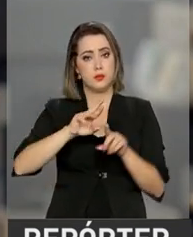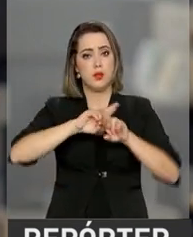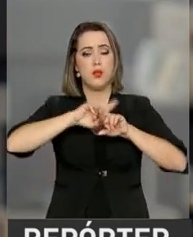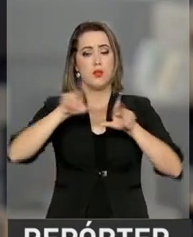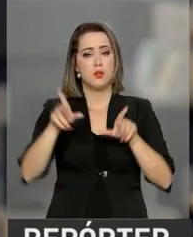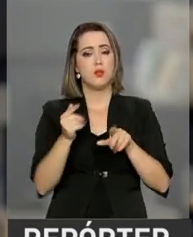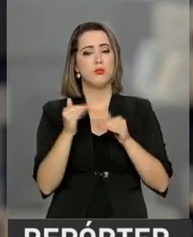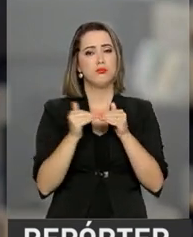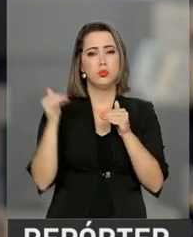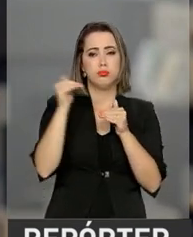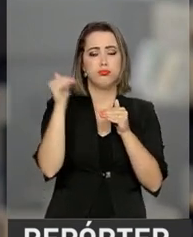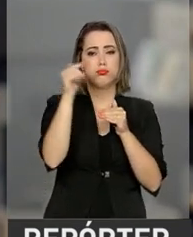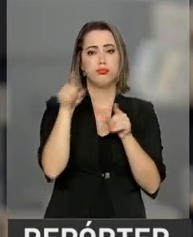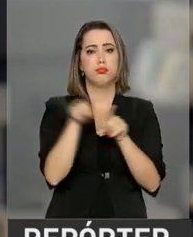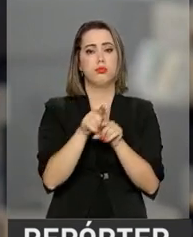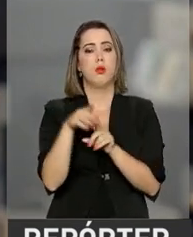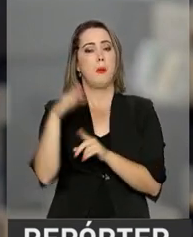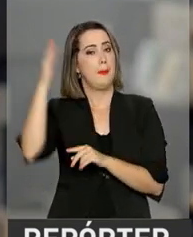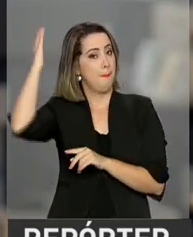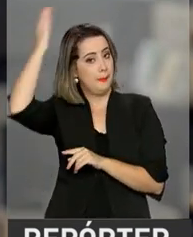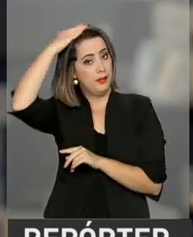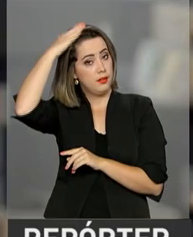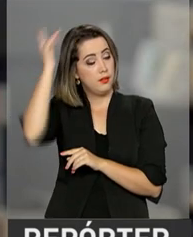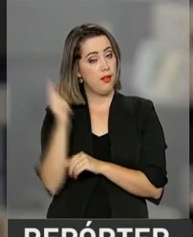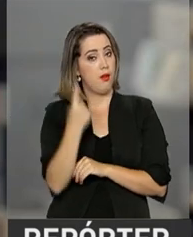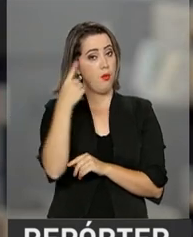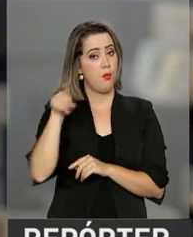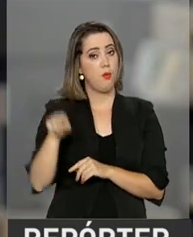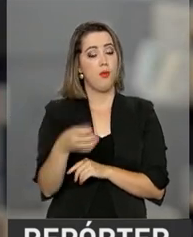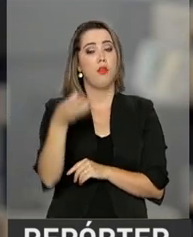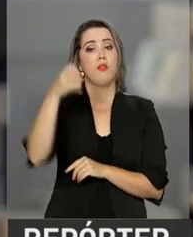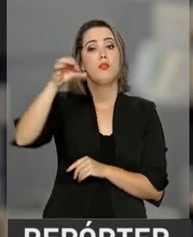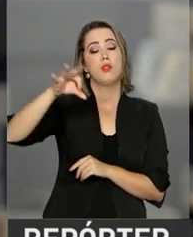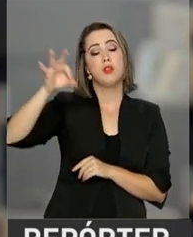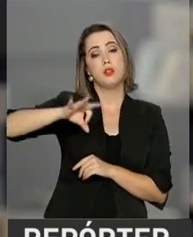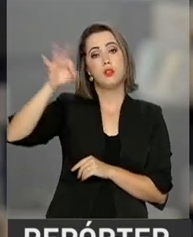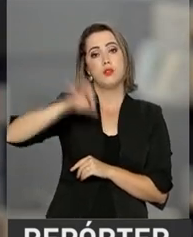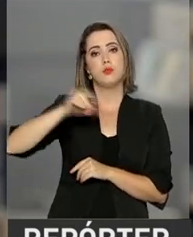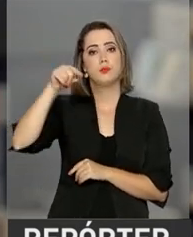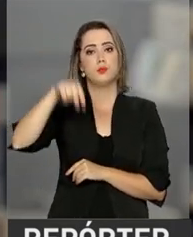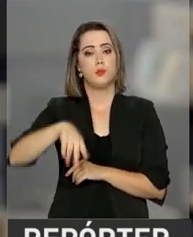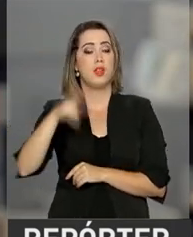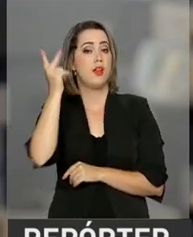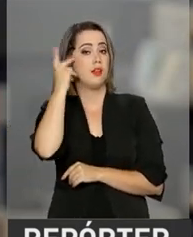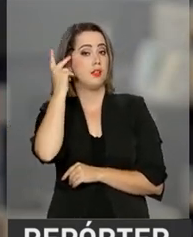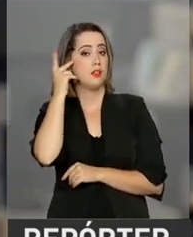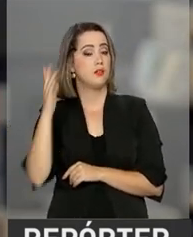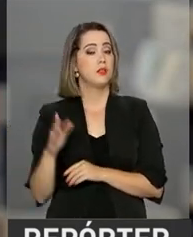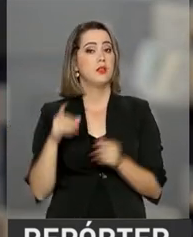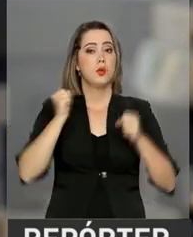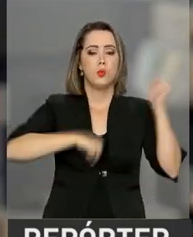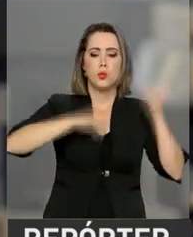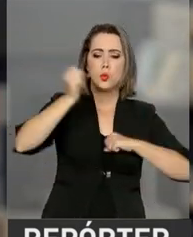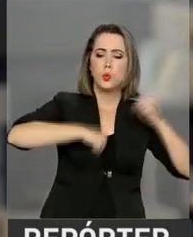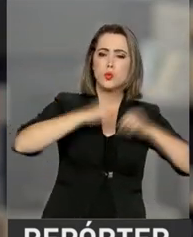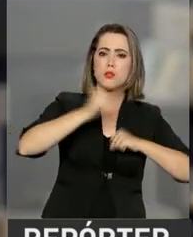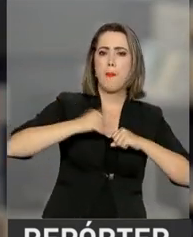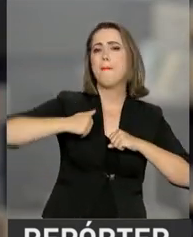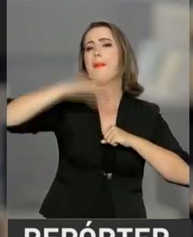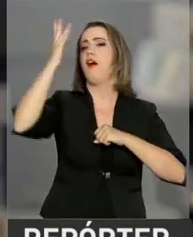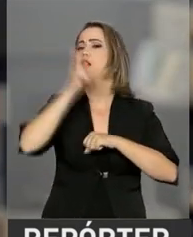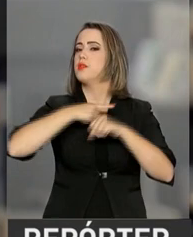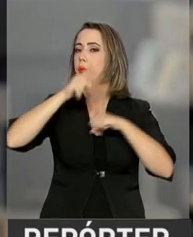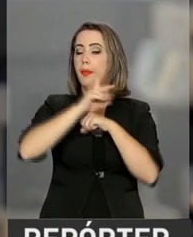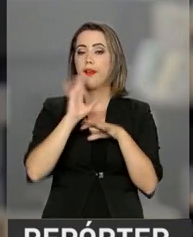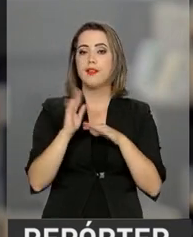2% Paraná 1,9 a região Nordeste 1,1 e aqui no Estado de São Paulo mais industrializado do país